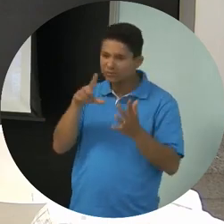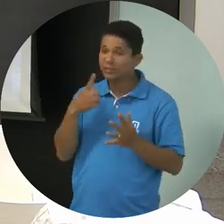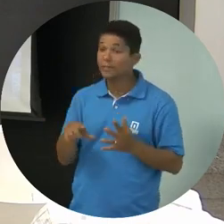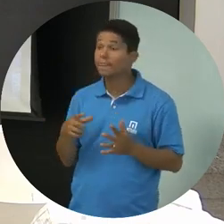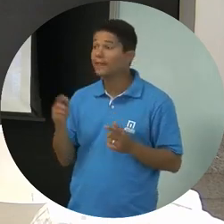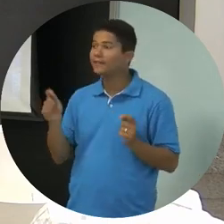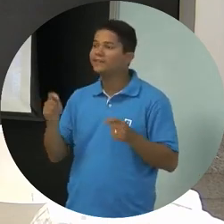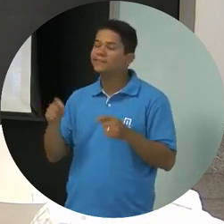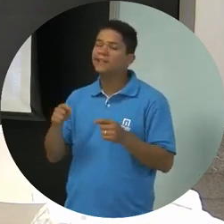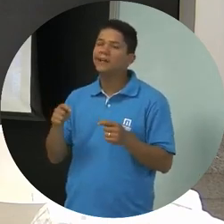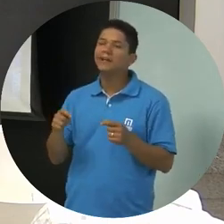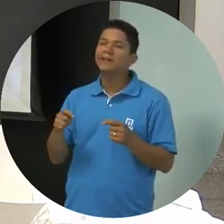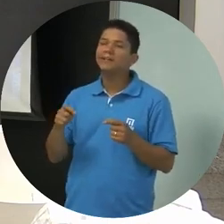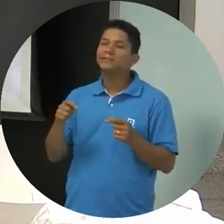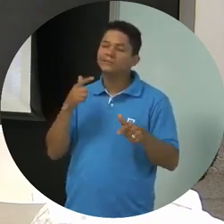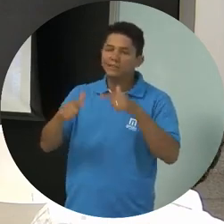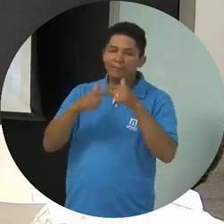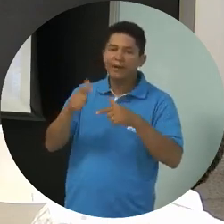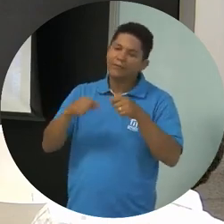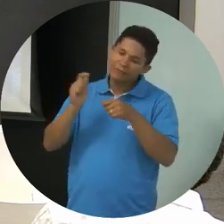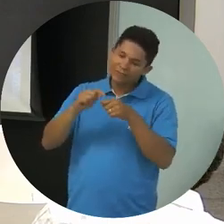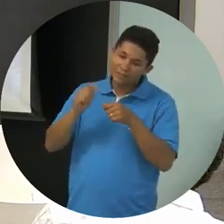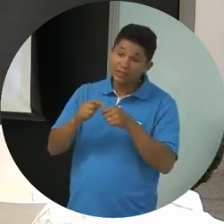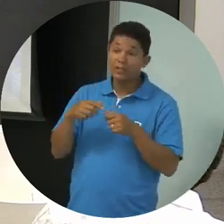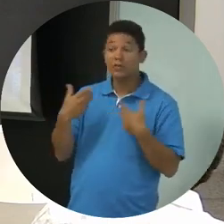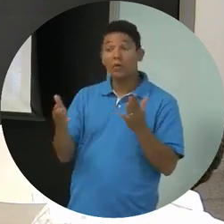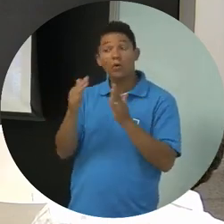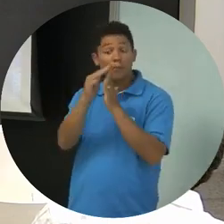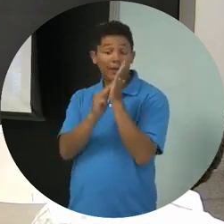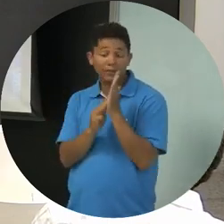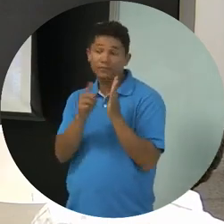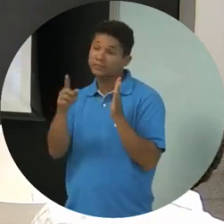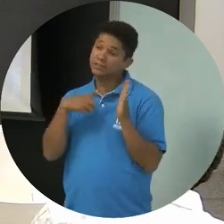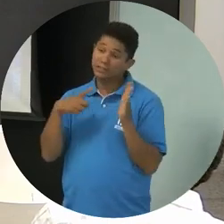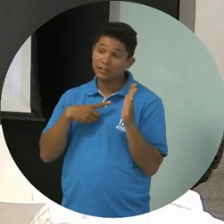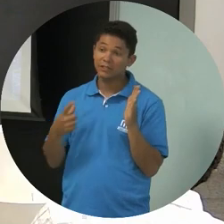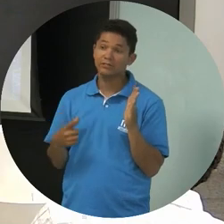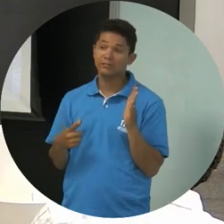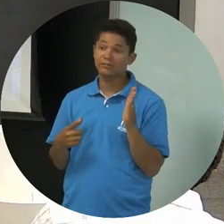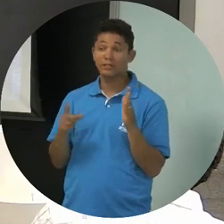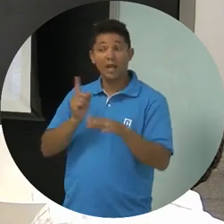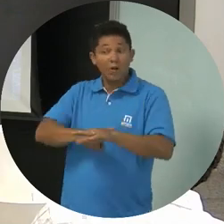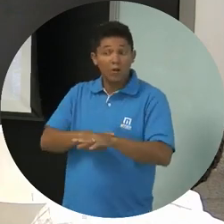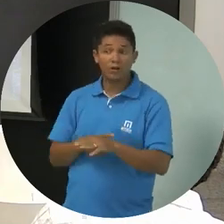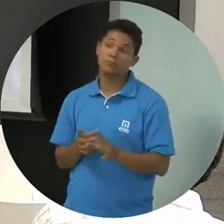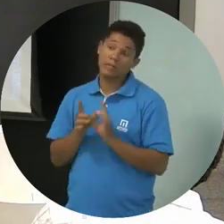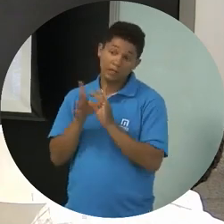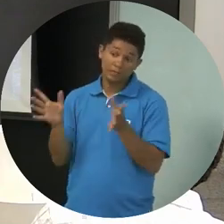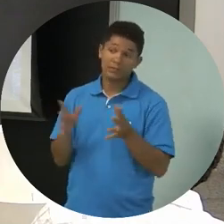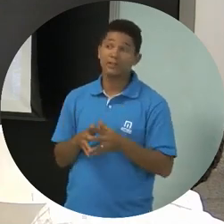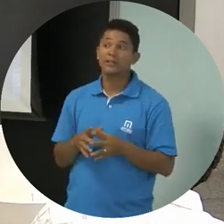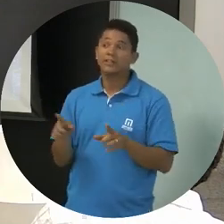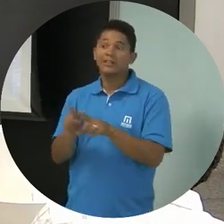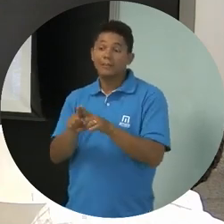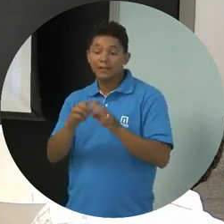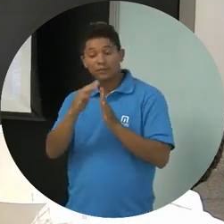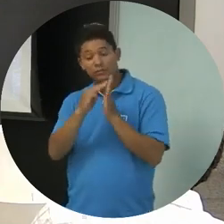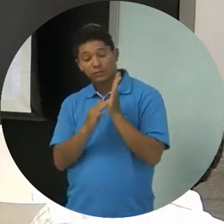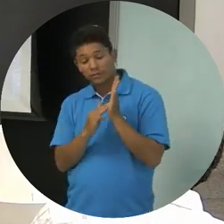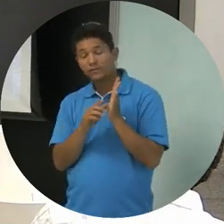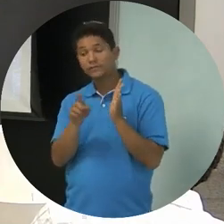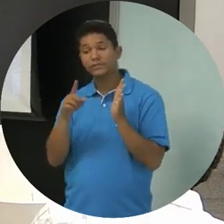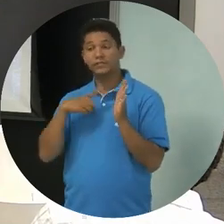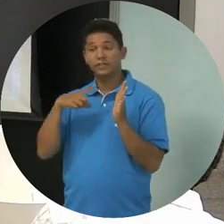para a realização do serviço, dos métodos que você tem que estão disponíveis naquele momento, tá? E se esses métodos que você